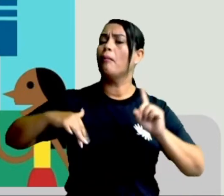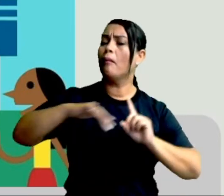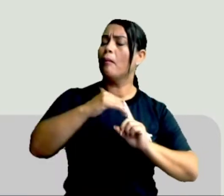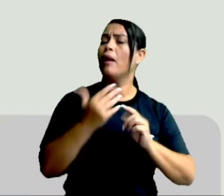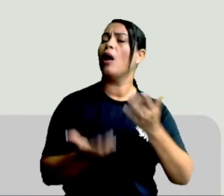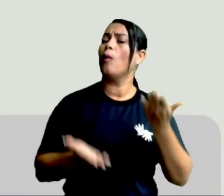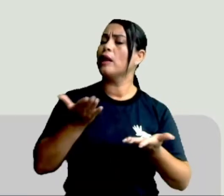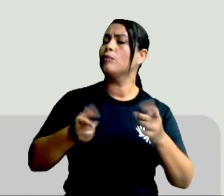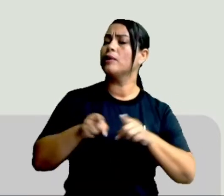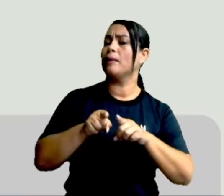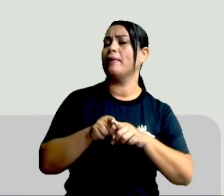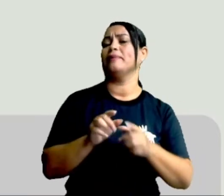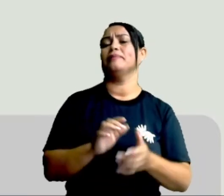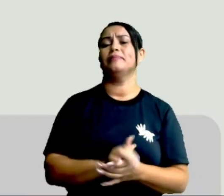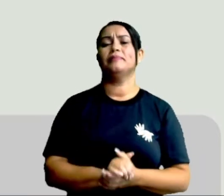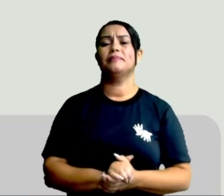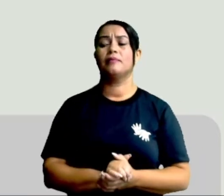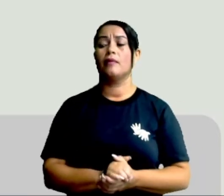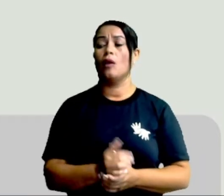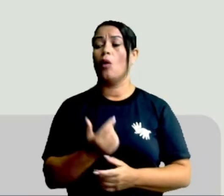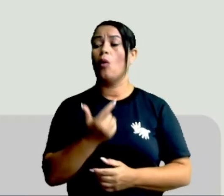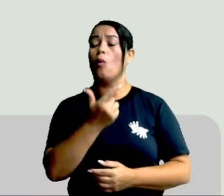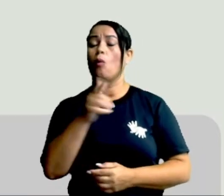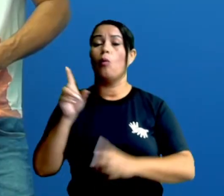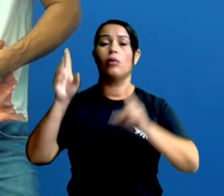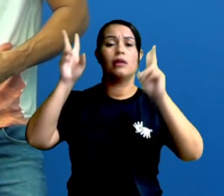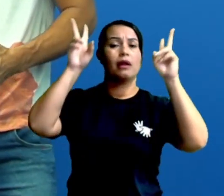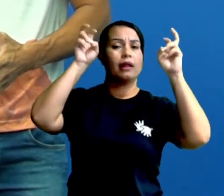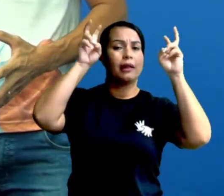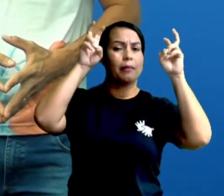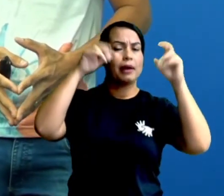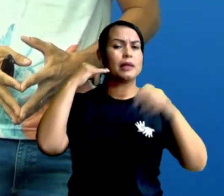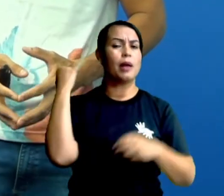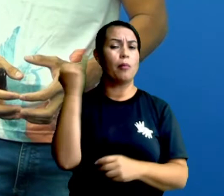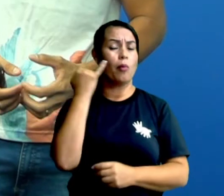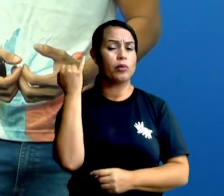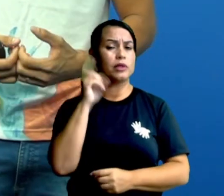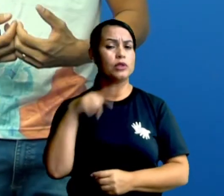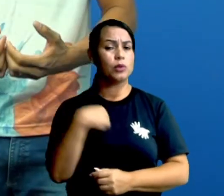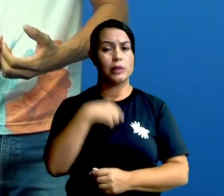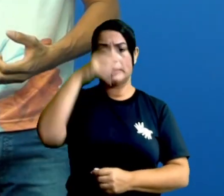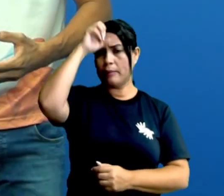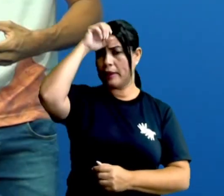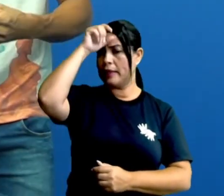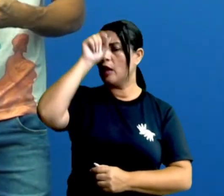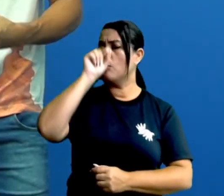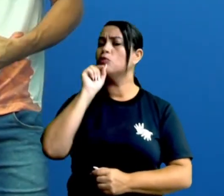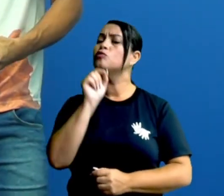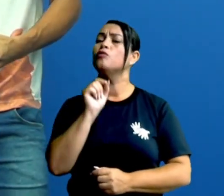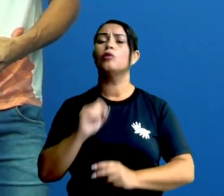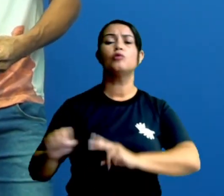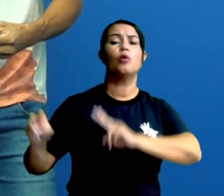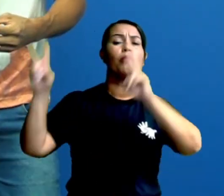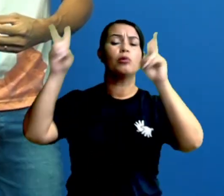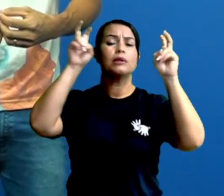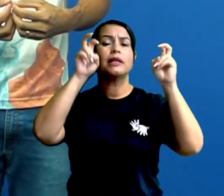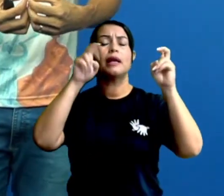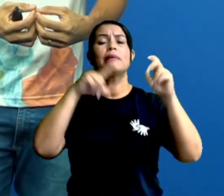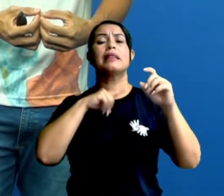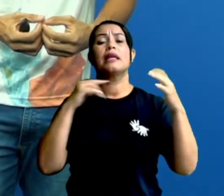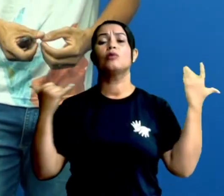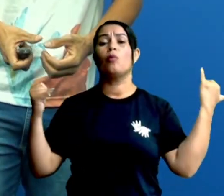equilíbrio do nosso meio ambiente. Outra temática importante que nós aprendemos nesse semestre foi a respeito das fontes